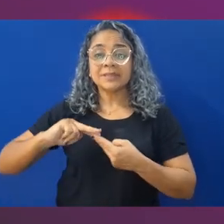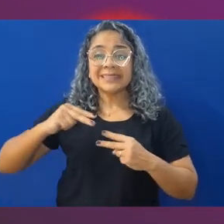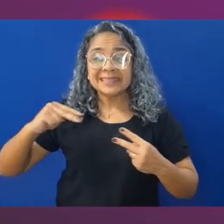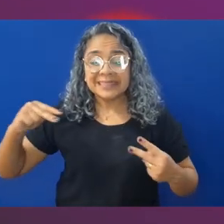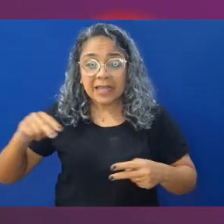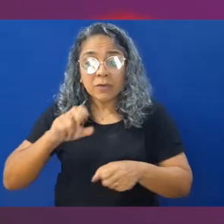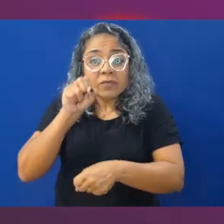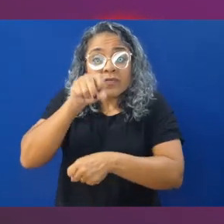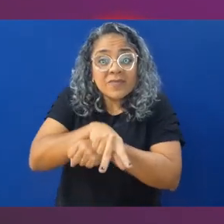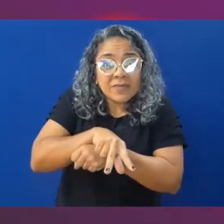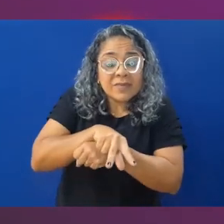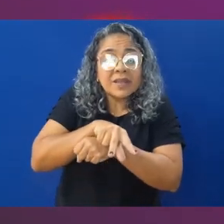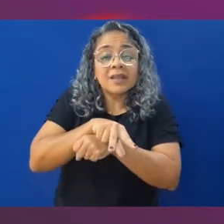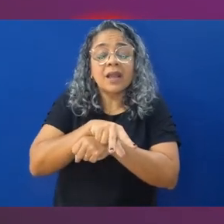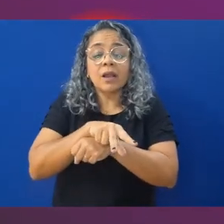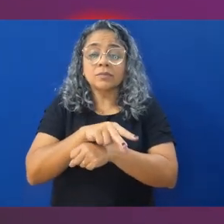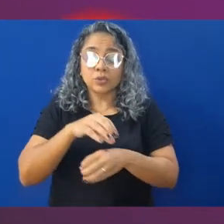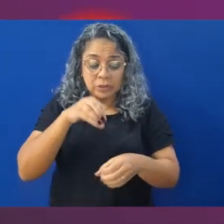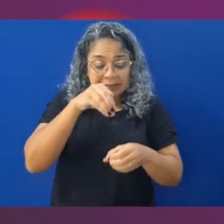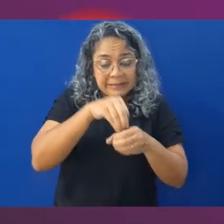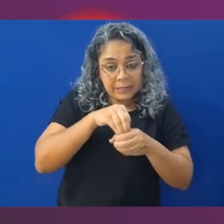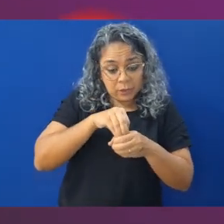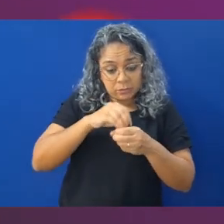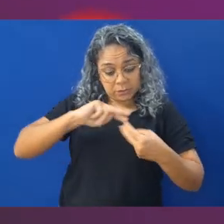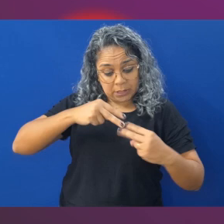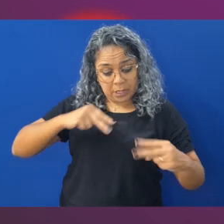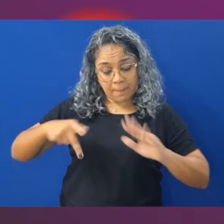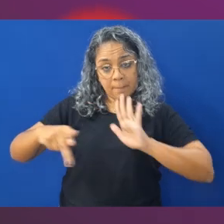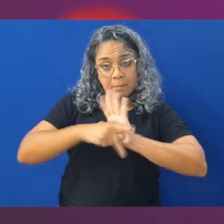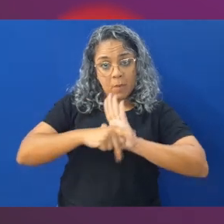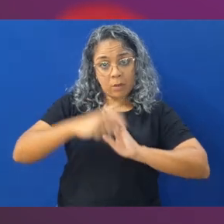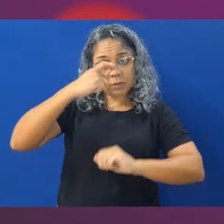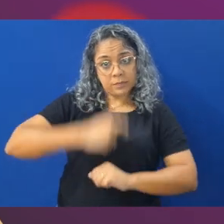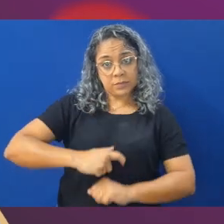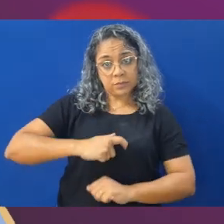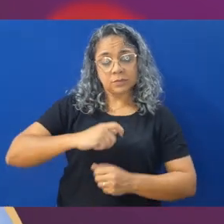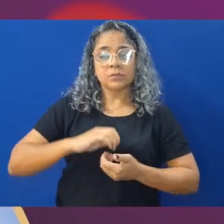viral fique integrado ao DNA da nossa célula.